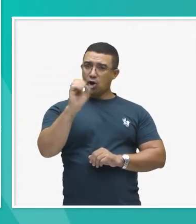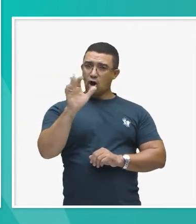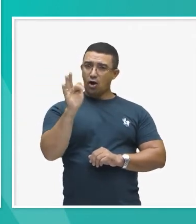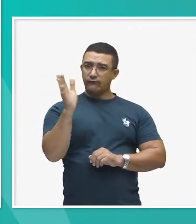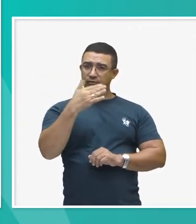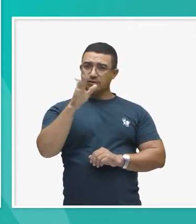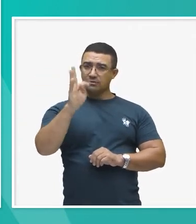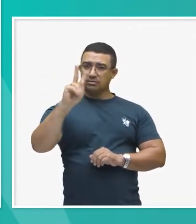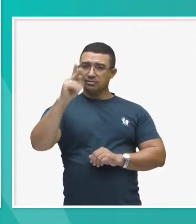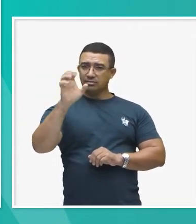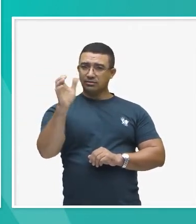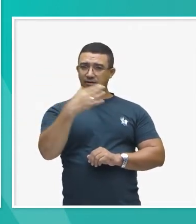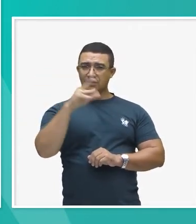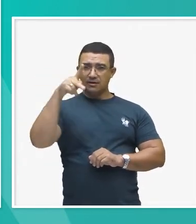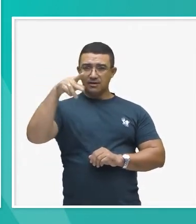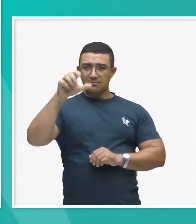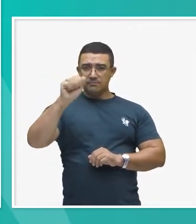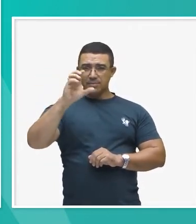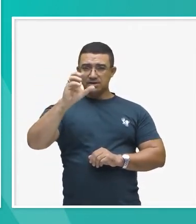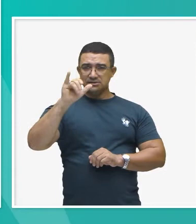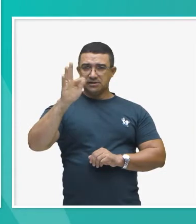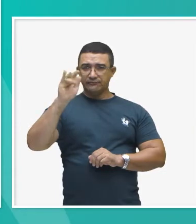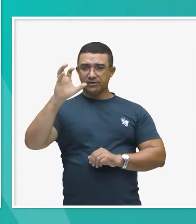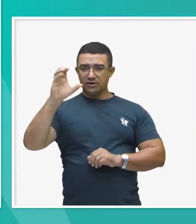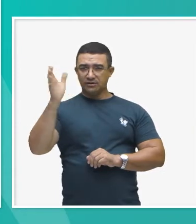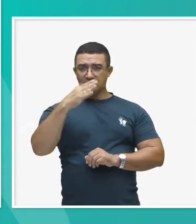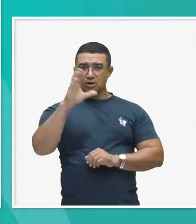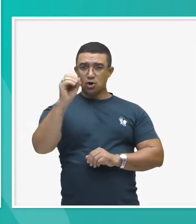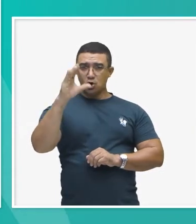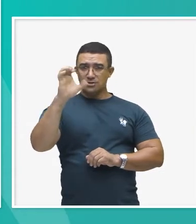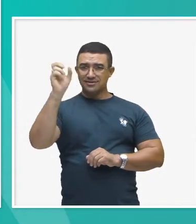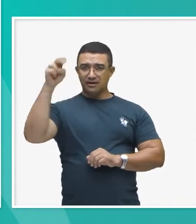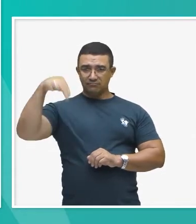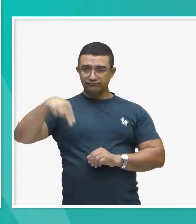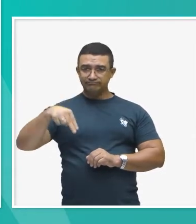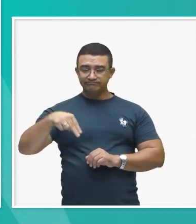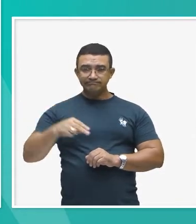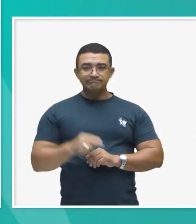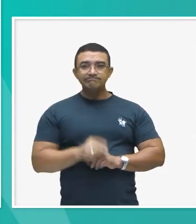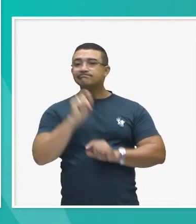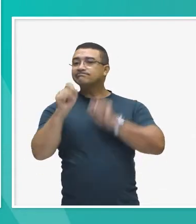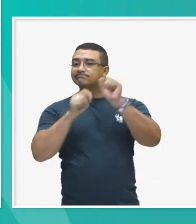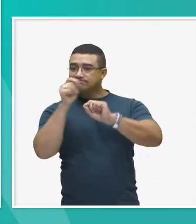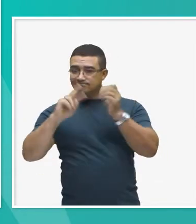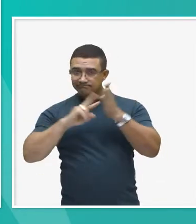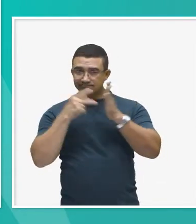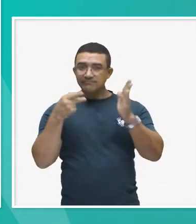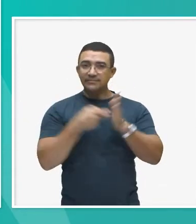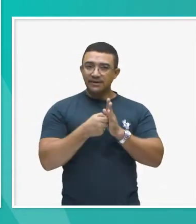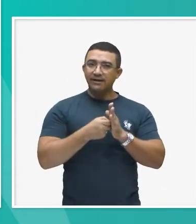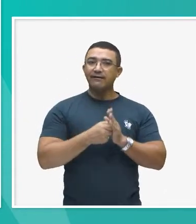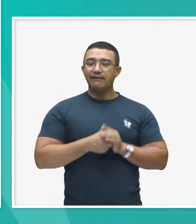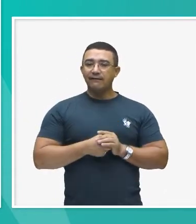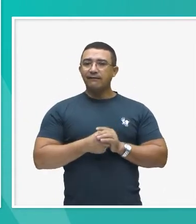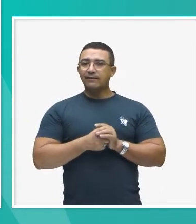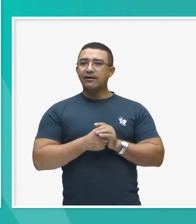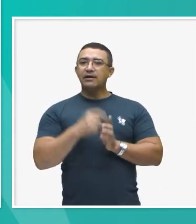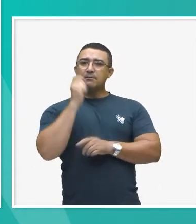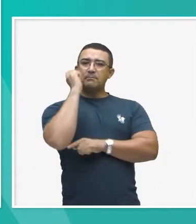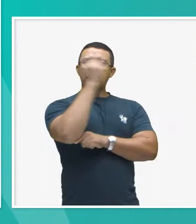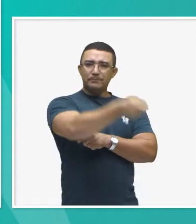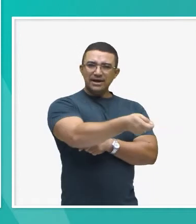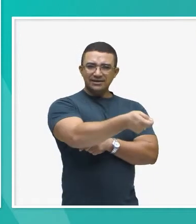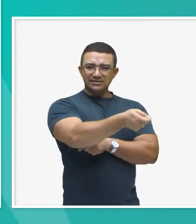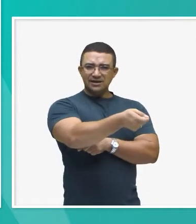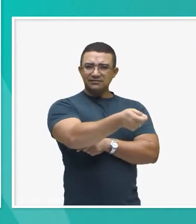Pacífico, né? Fishing whale is a problem in the north of the Pacific Ocean. Gente, por que estamos falando tanto sobre